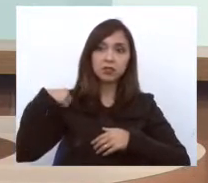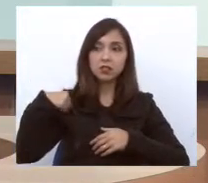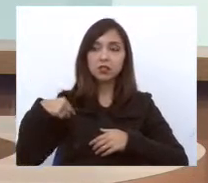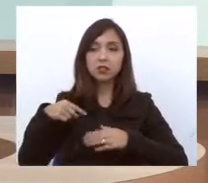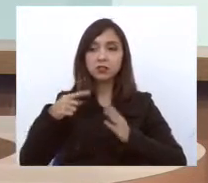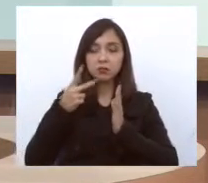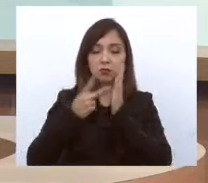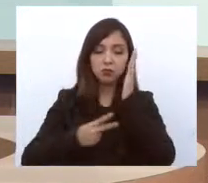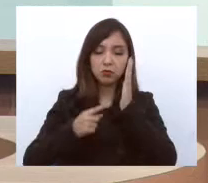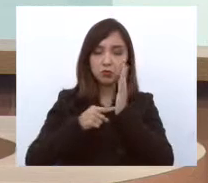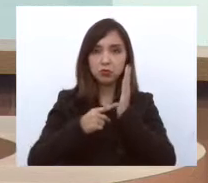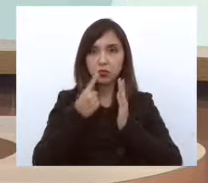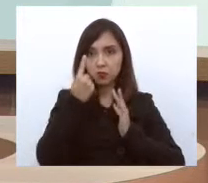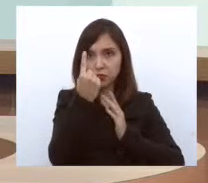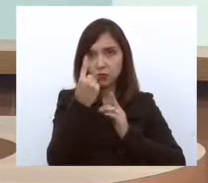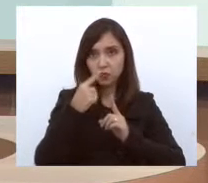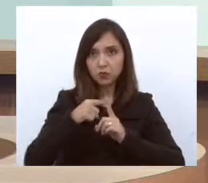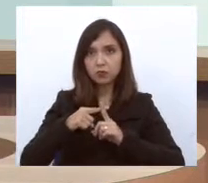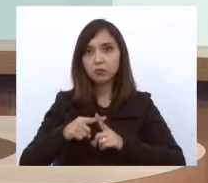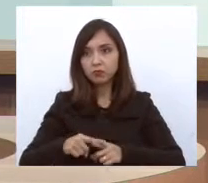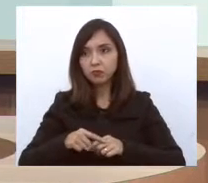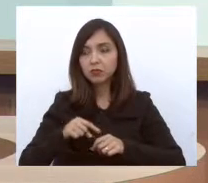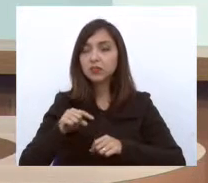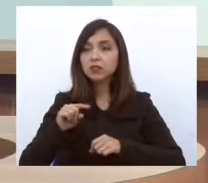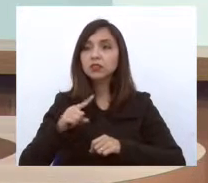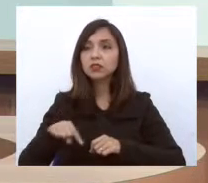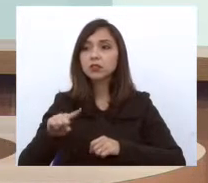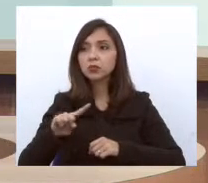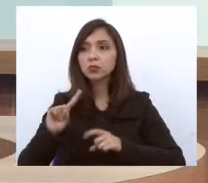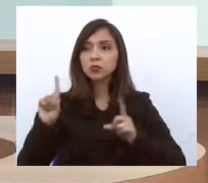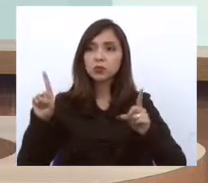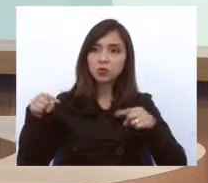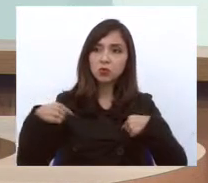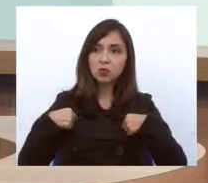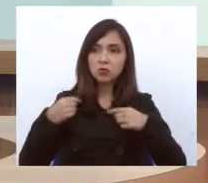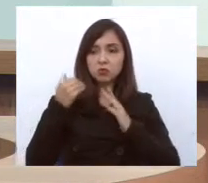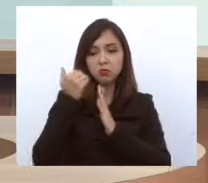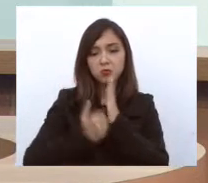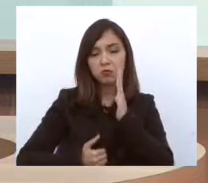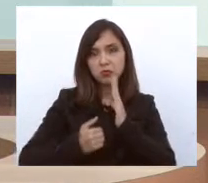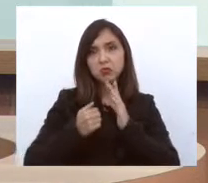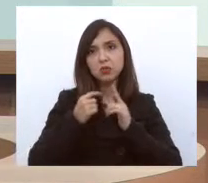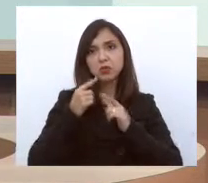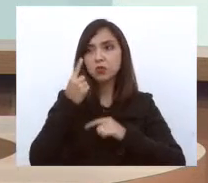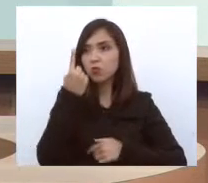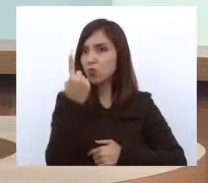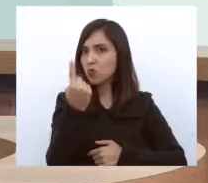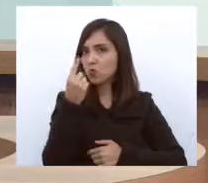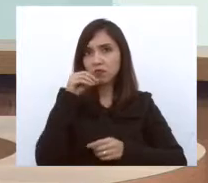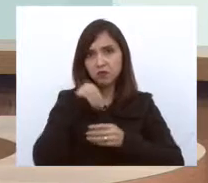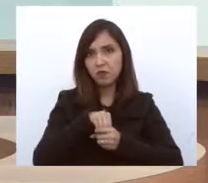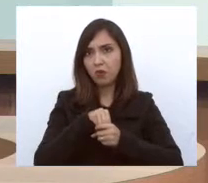da emenda impositiva, o pessoal está me acusando de derrubar um projeto, mas eu sou um voto.